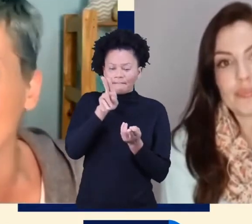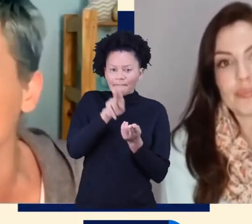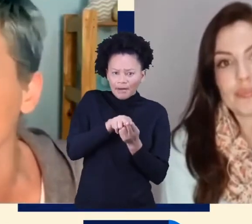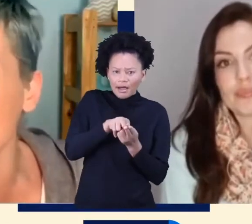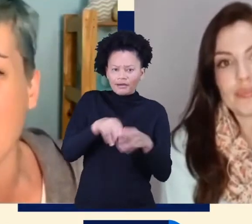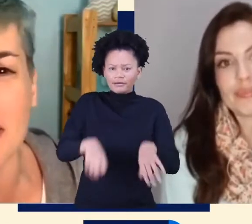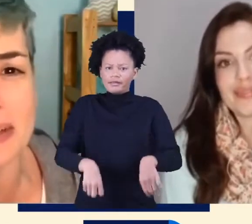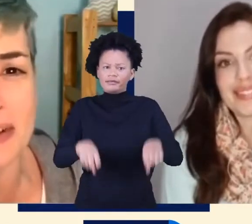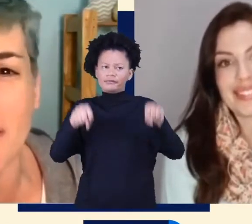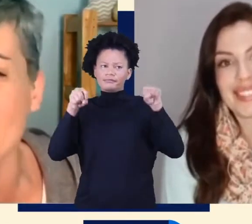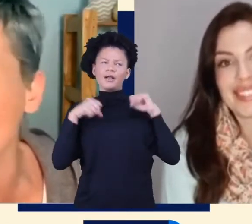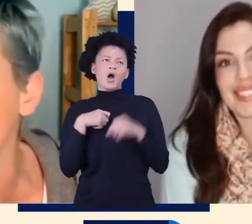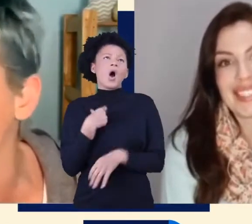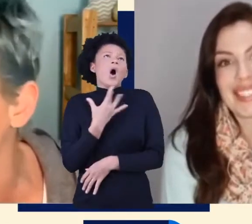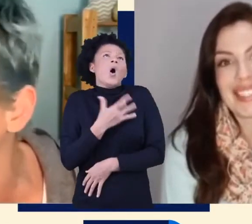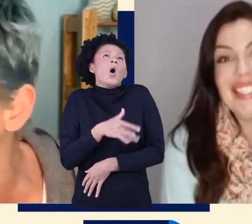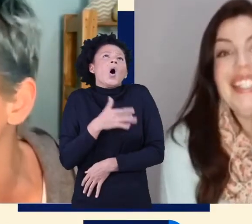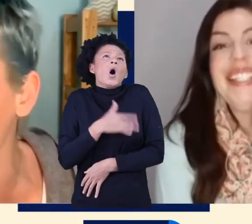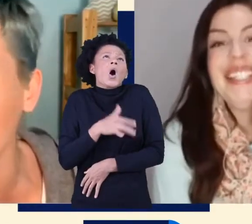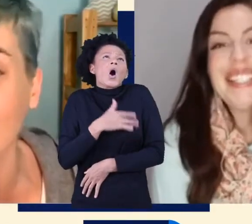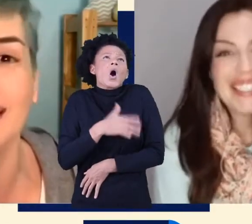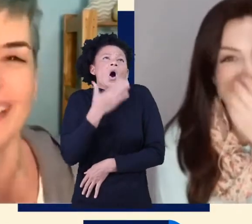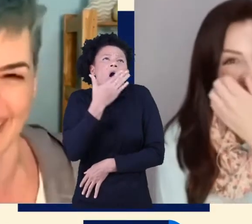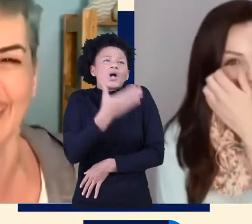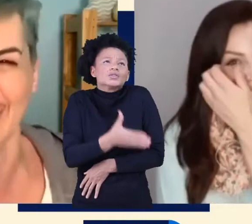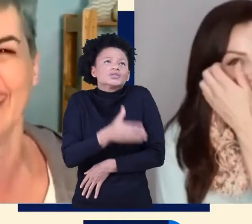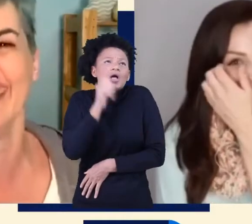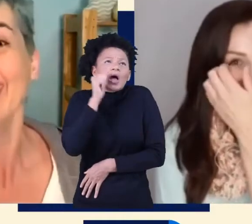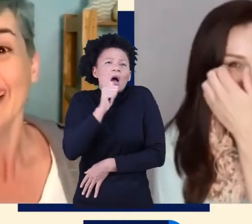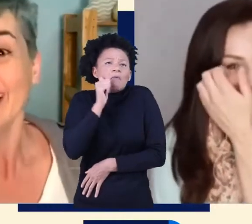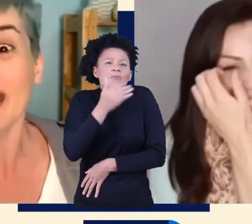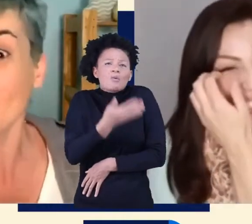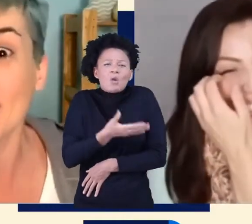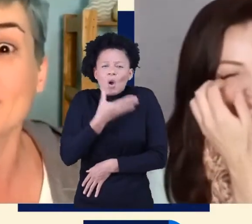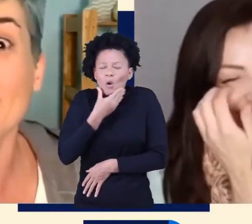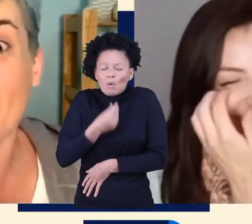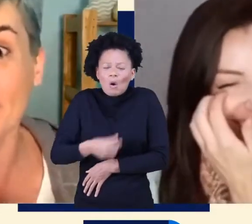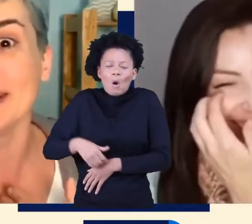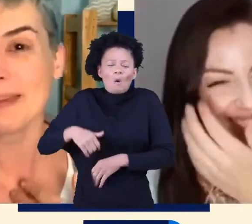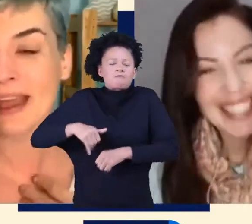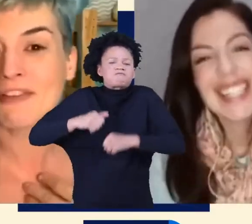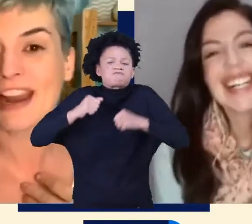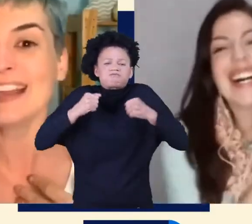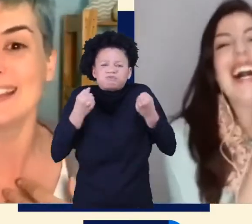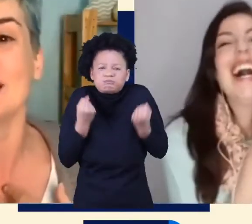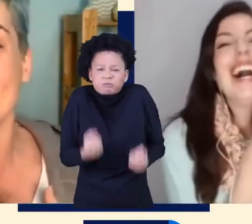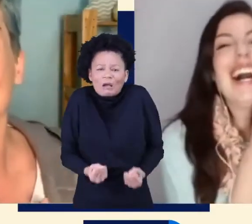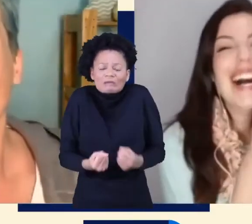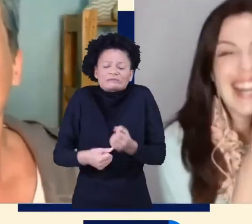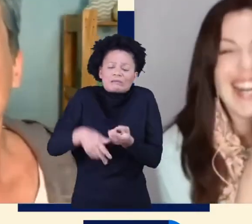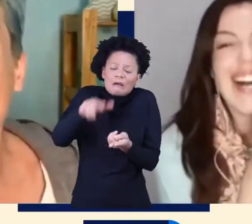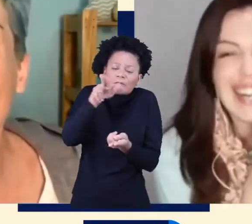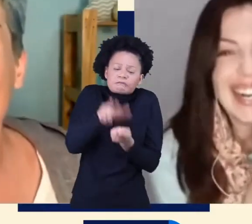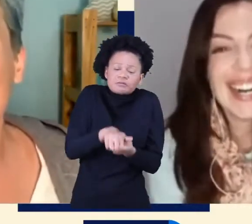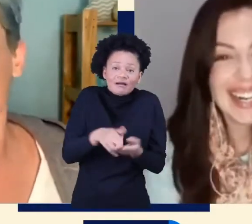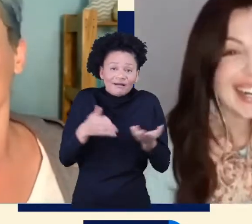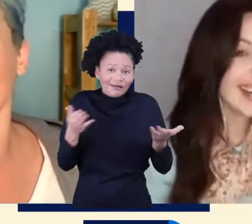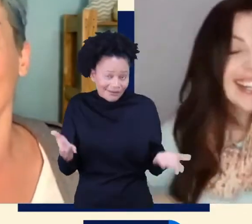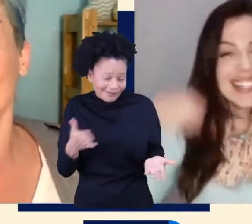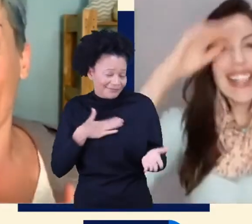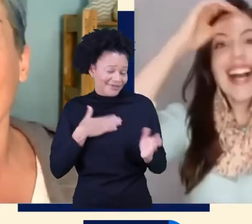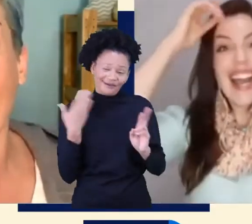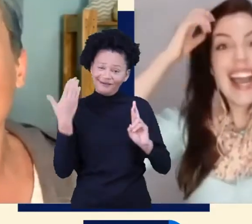coitada dessa mulher com esse homem pesado em cima dela. É o natural, é a minha referência. Mas você